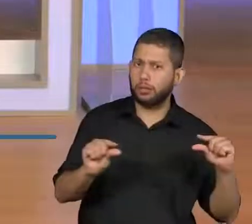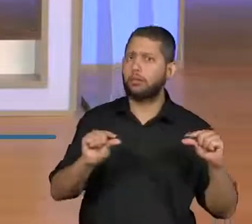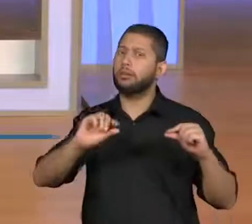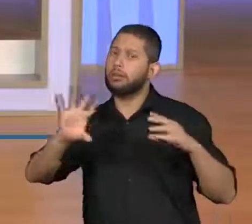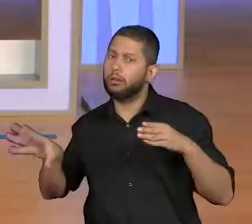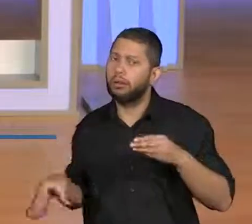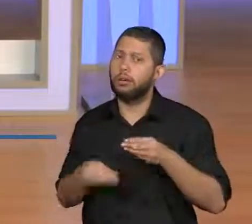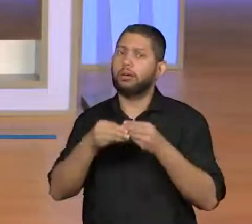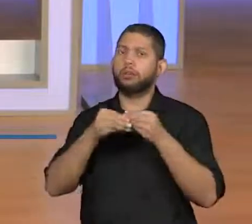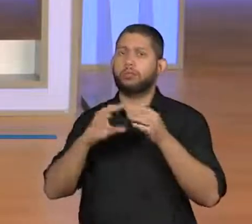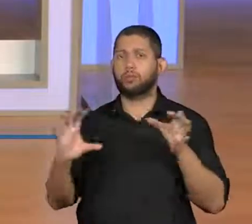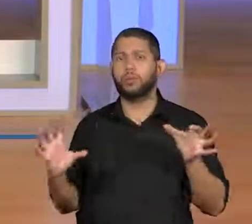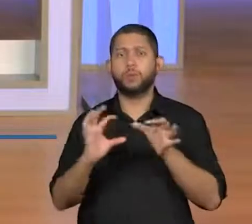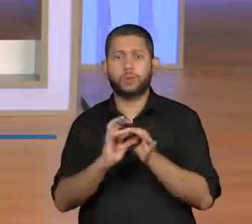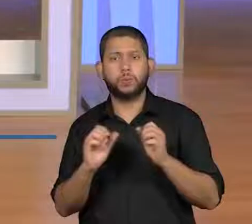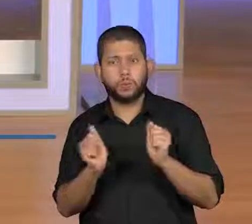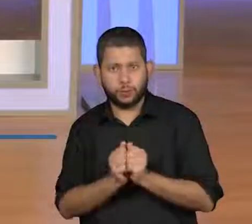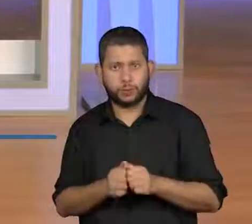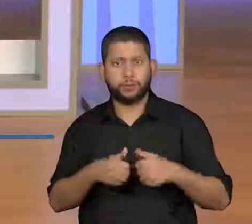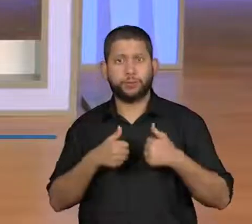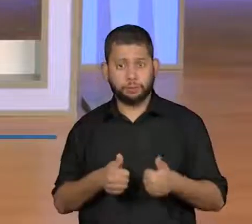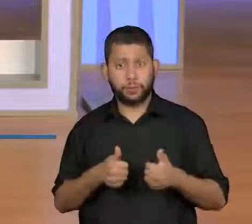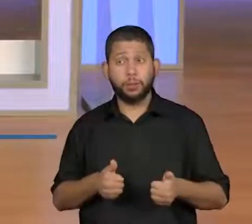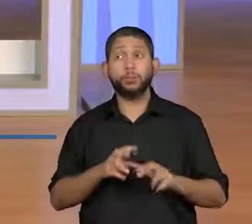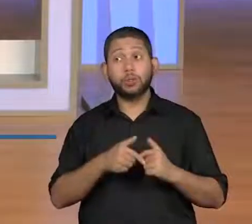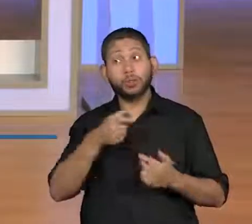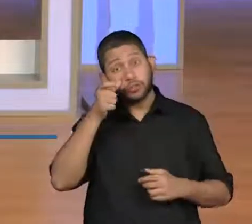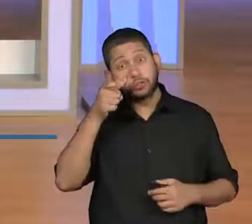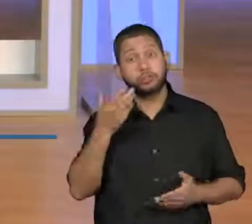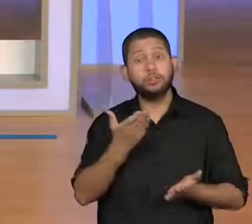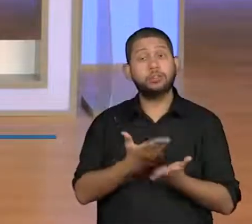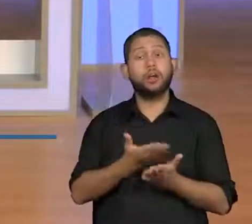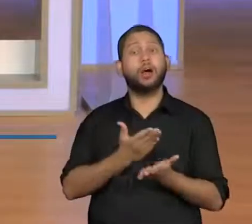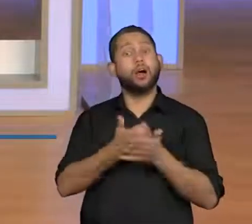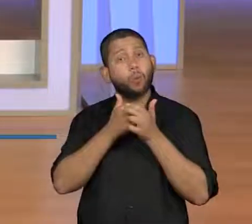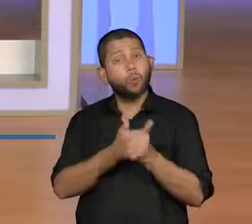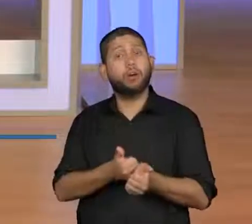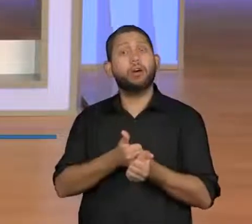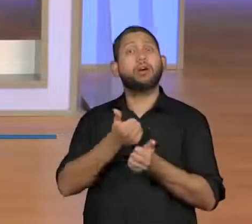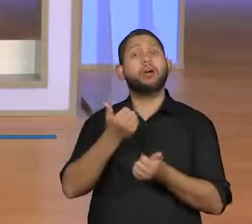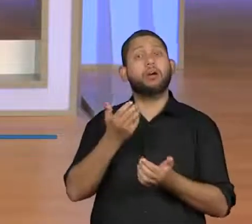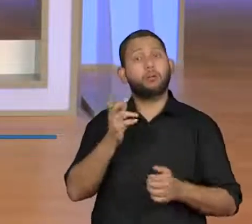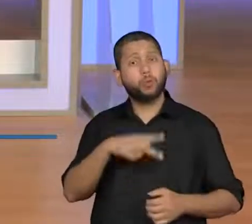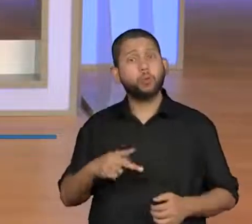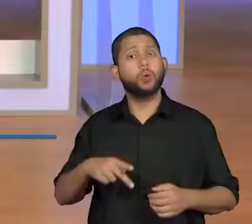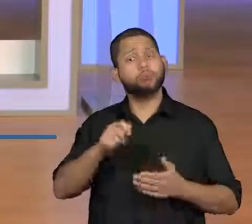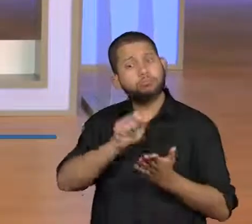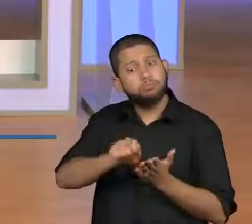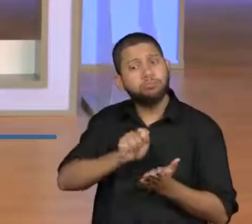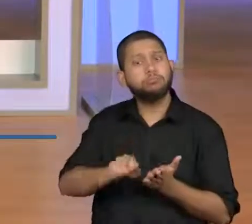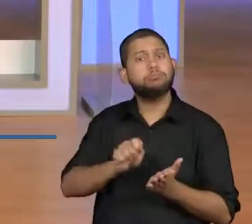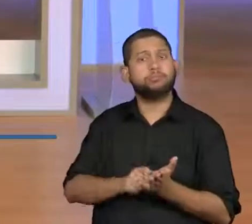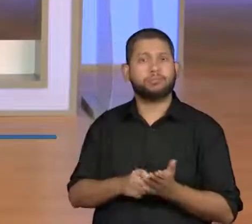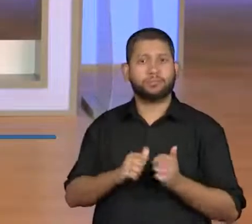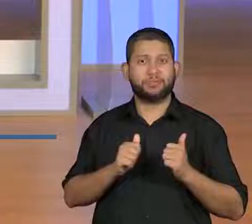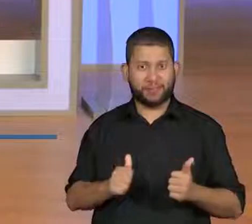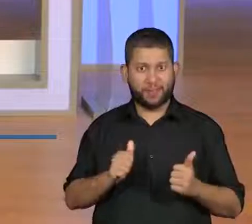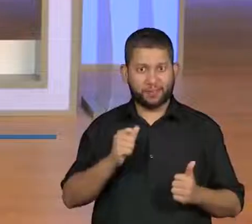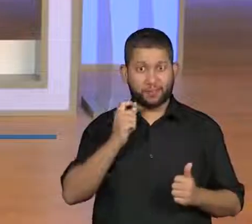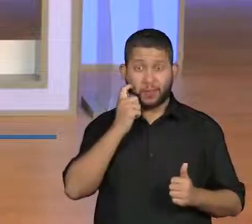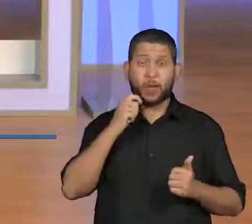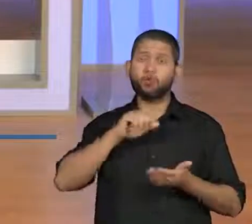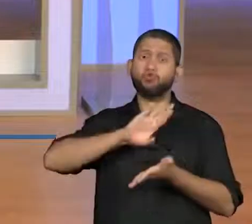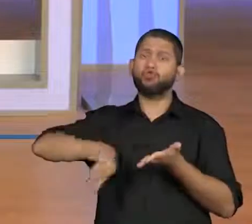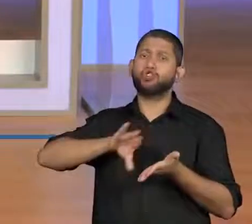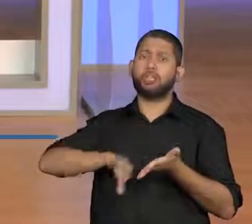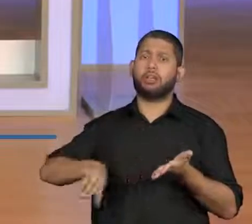nossas aqui e na sua escola com seus professores para acrescentá-los à nossa escrita, não